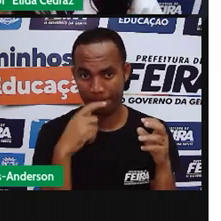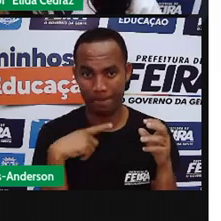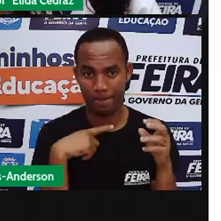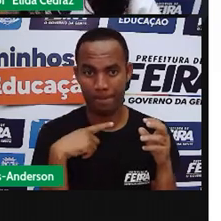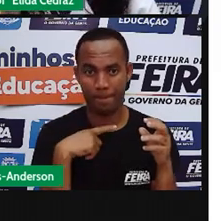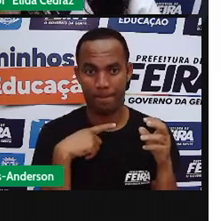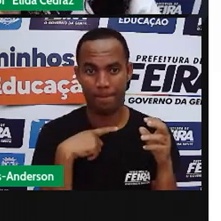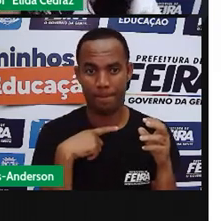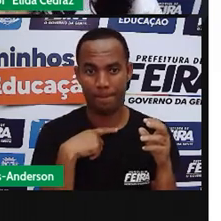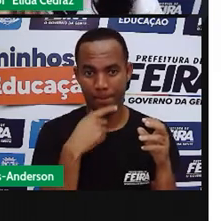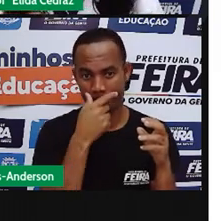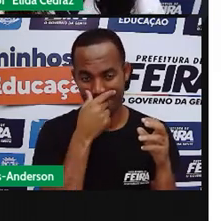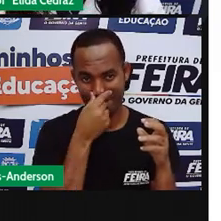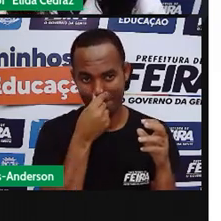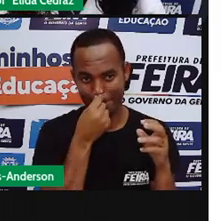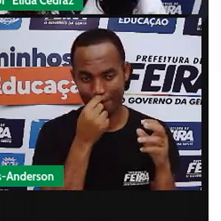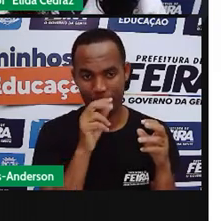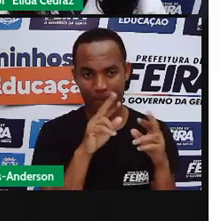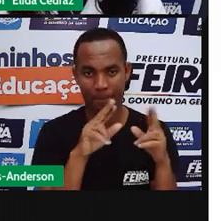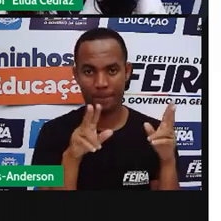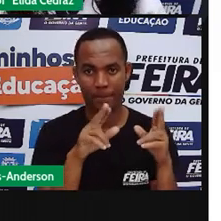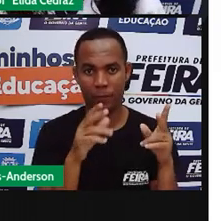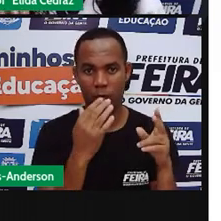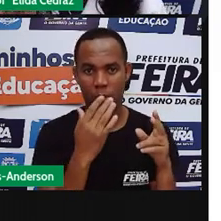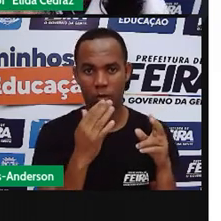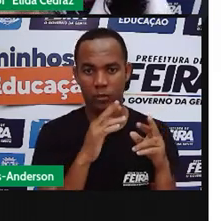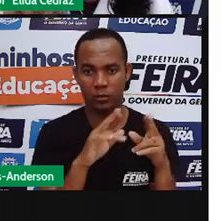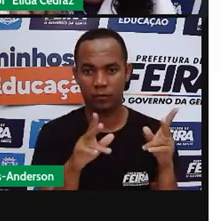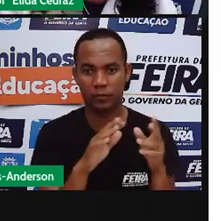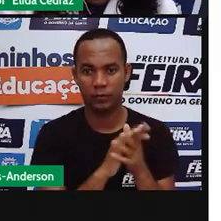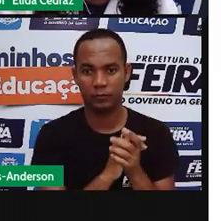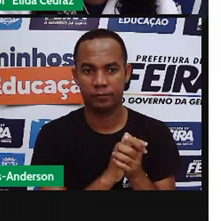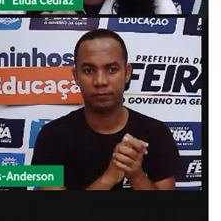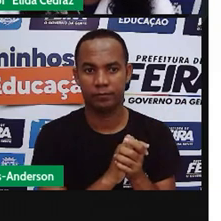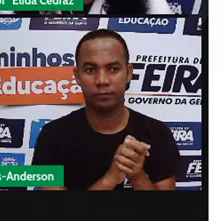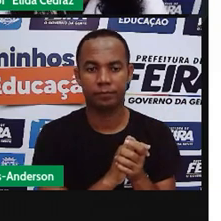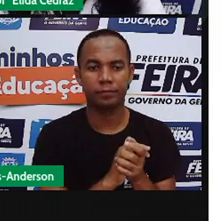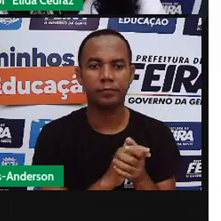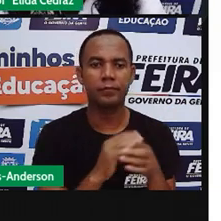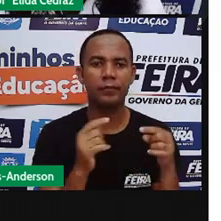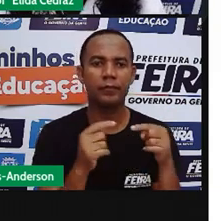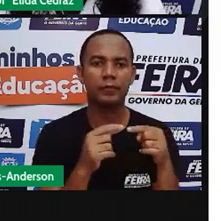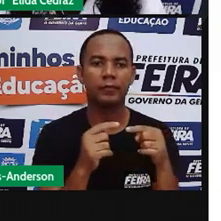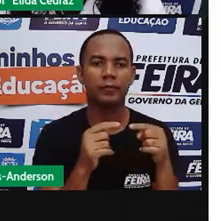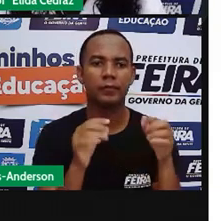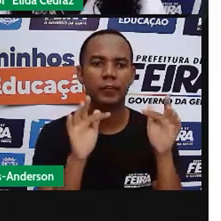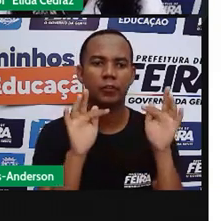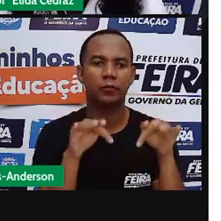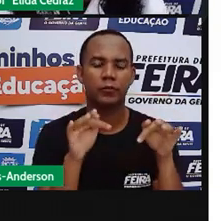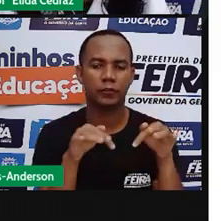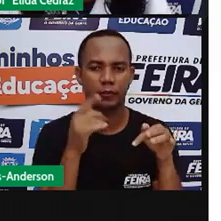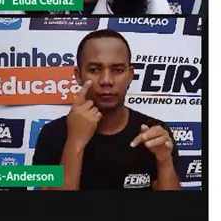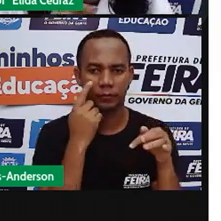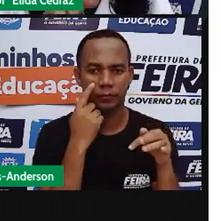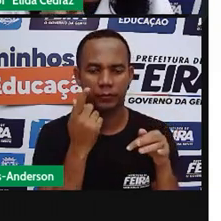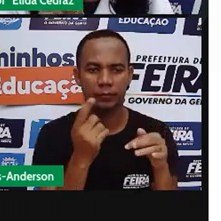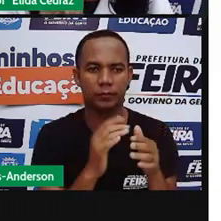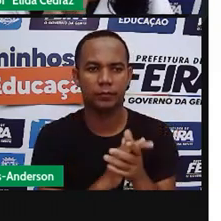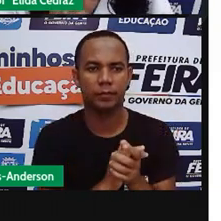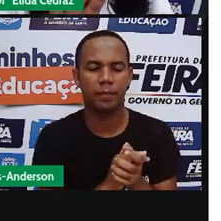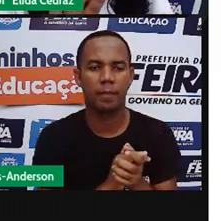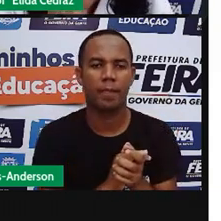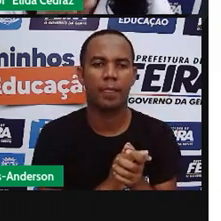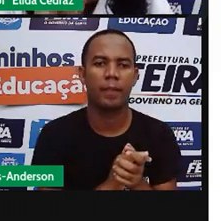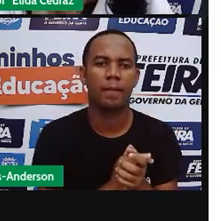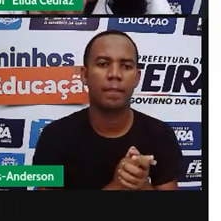e 4 de outra cor. Ali é o final da nossa sequência. Então, vai ter